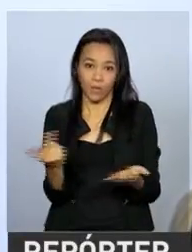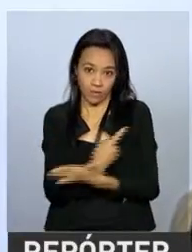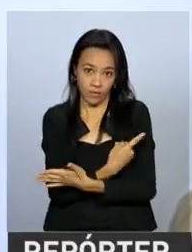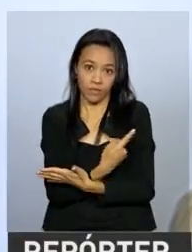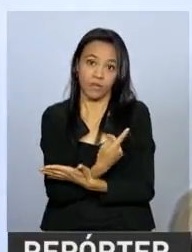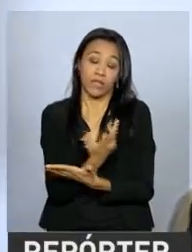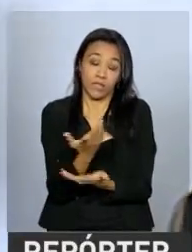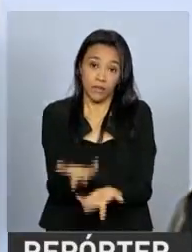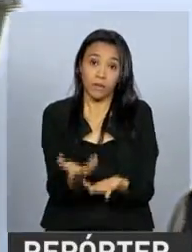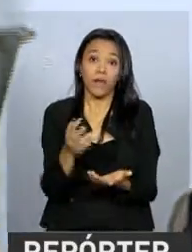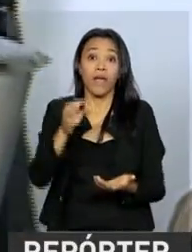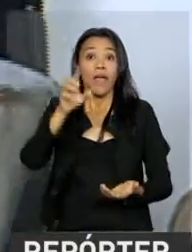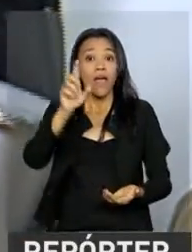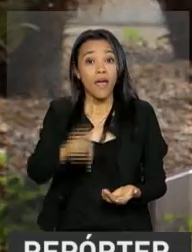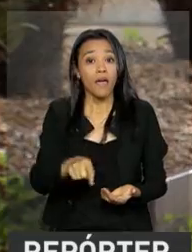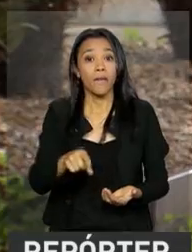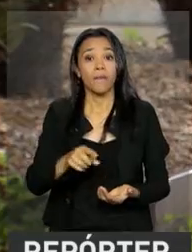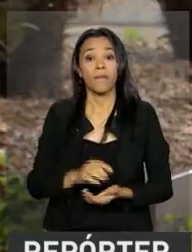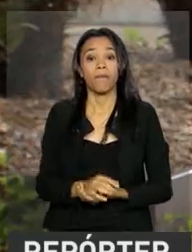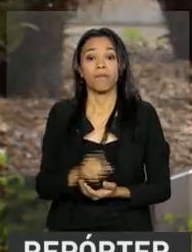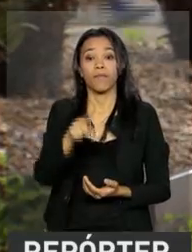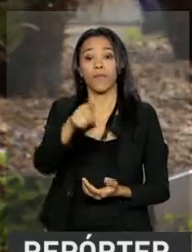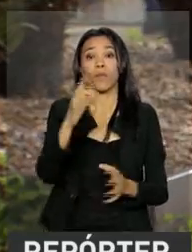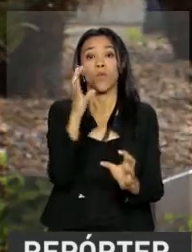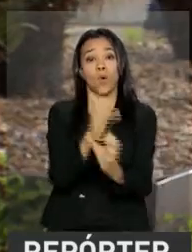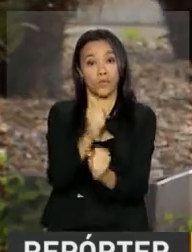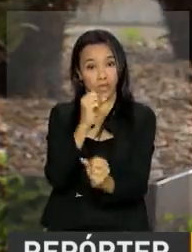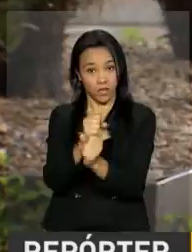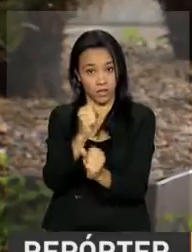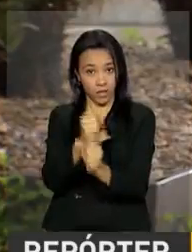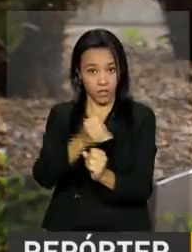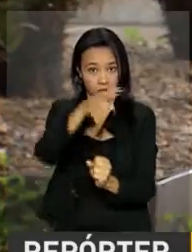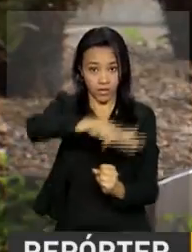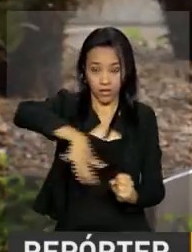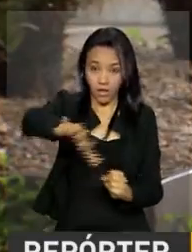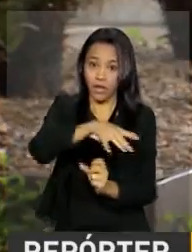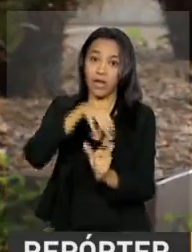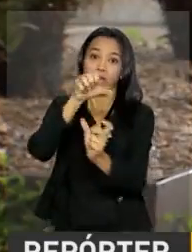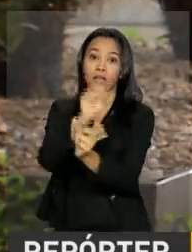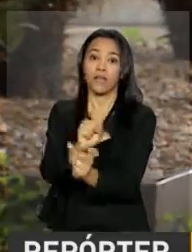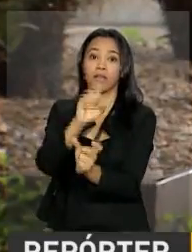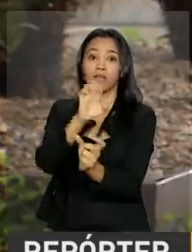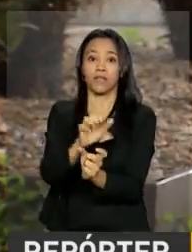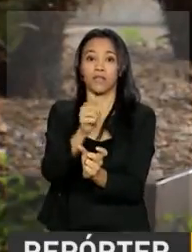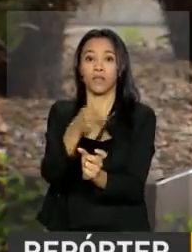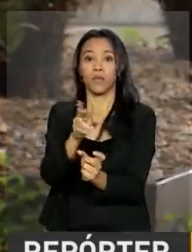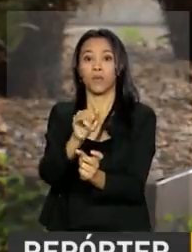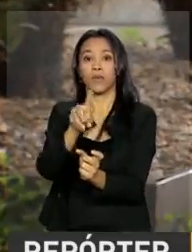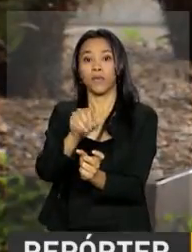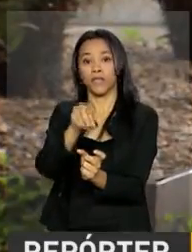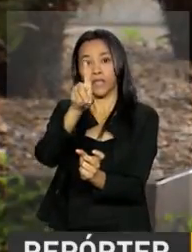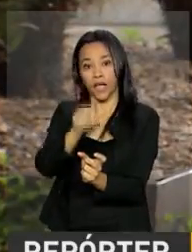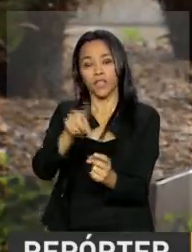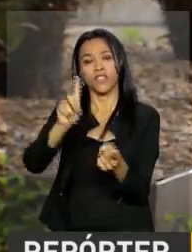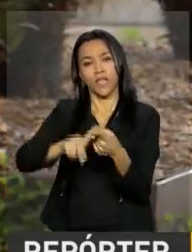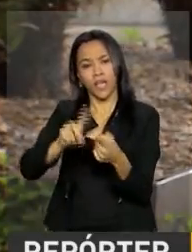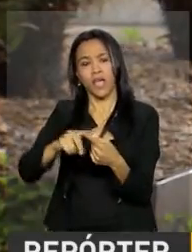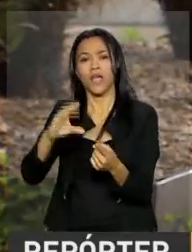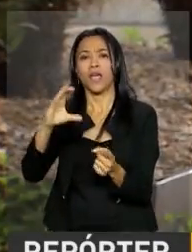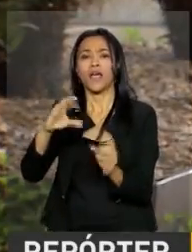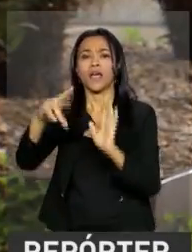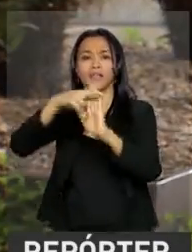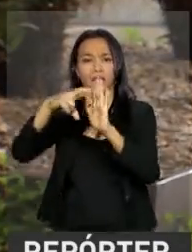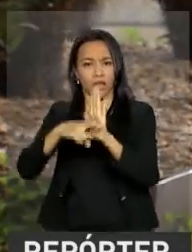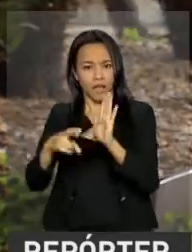Então, ele é retroalimentado. O orçamento da Seguridade Social é formado por contribuições, como a do Regime Geral da